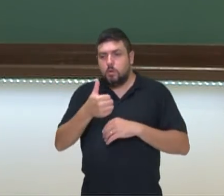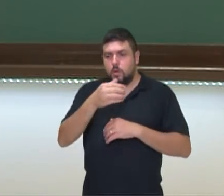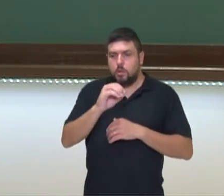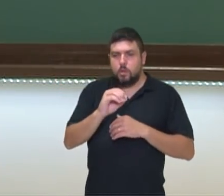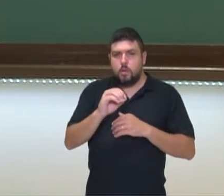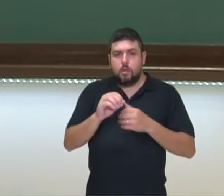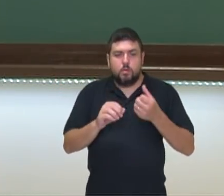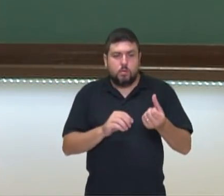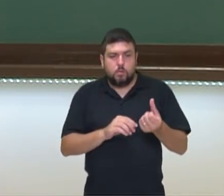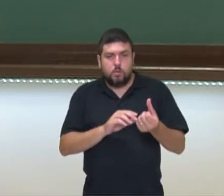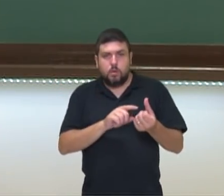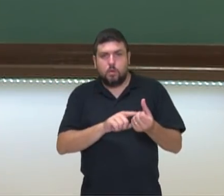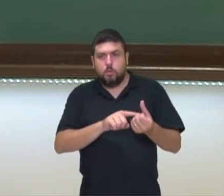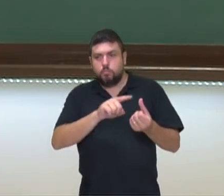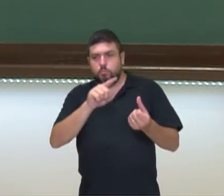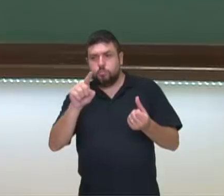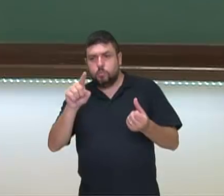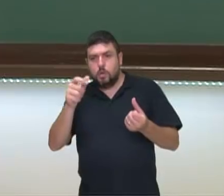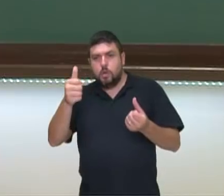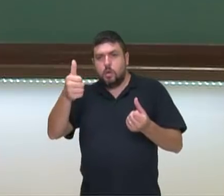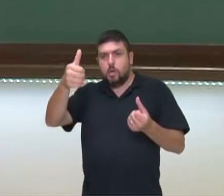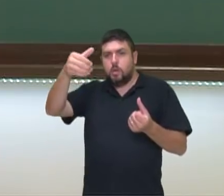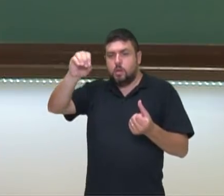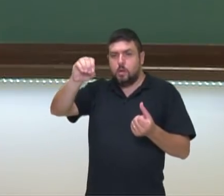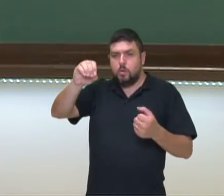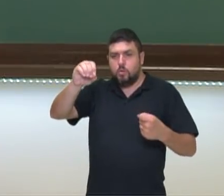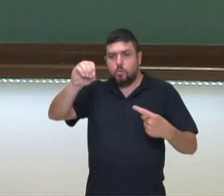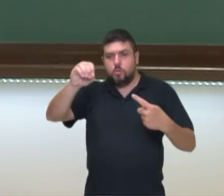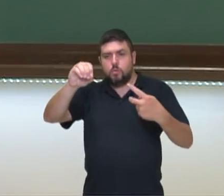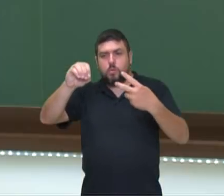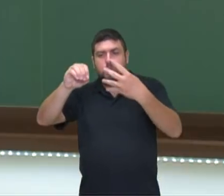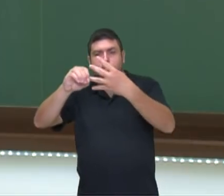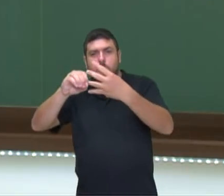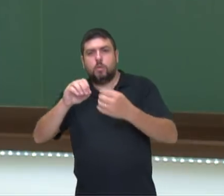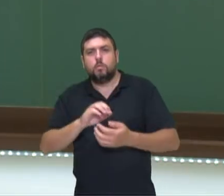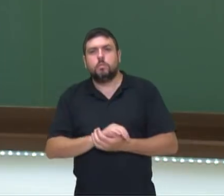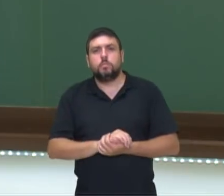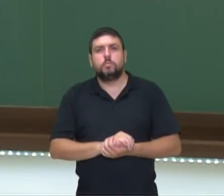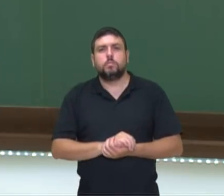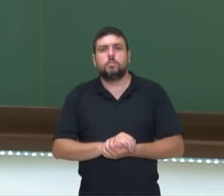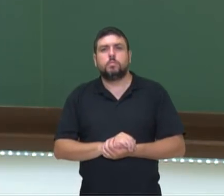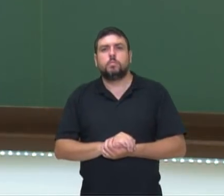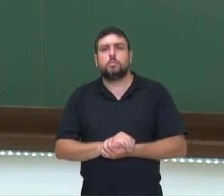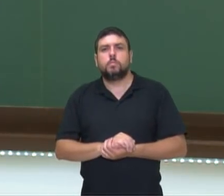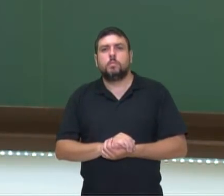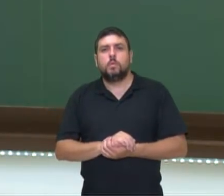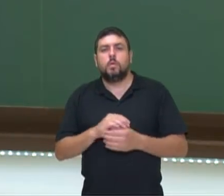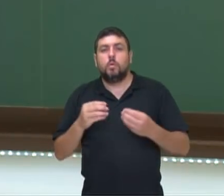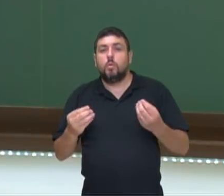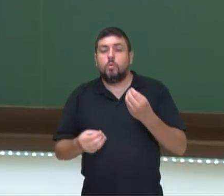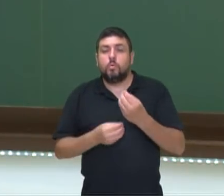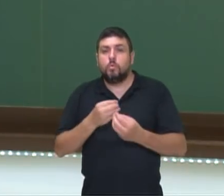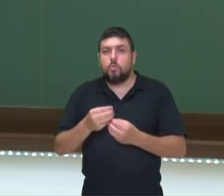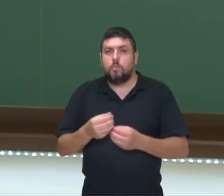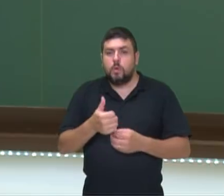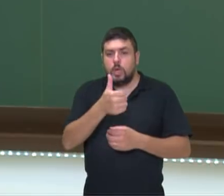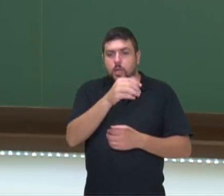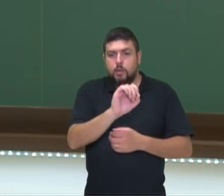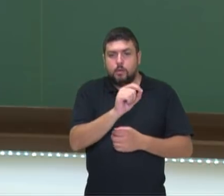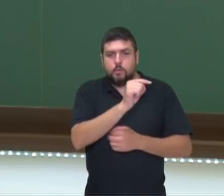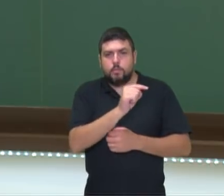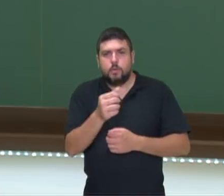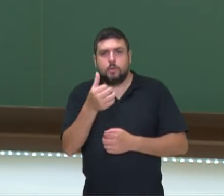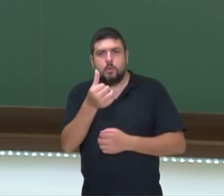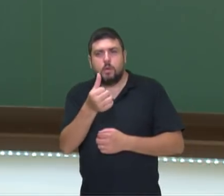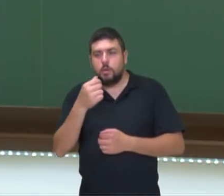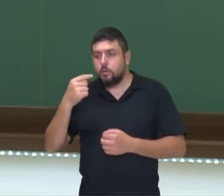o 6, que vai dar 4. Mas para eu descobrir esse 4 aqui, eu tive que fazer o quê? 10 menos 6. Não tive que fazer esse